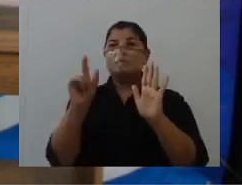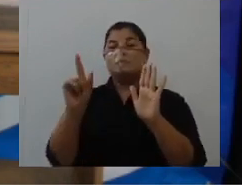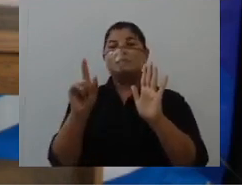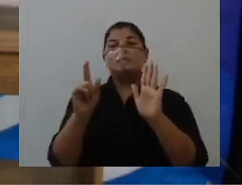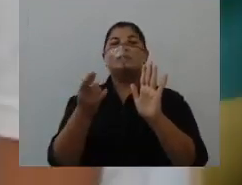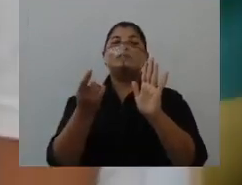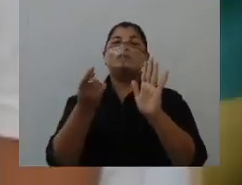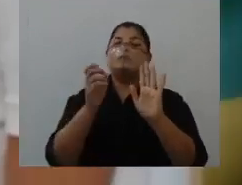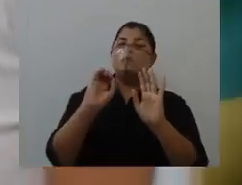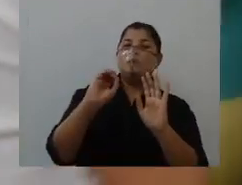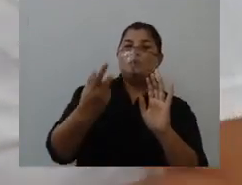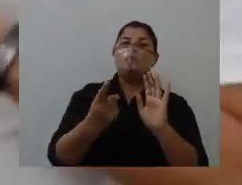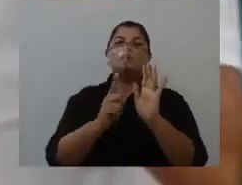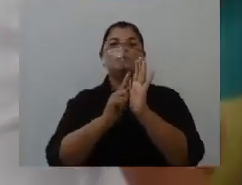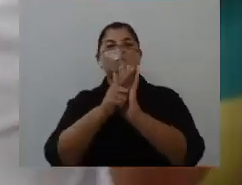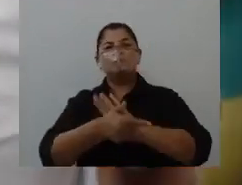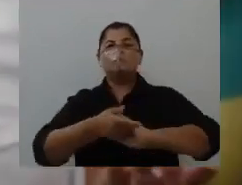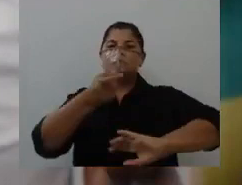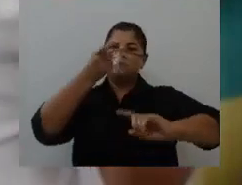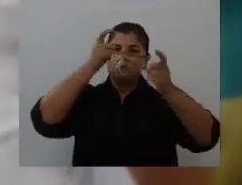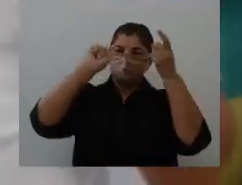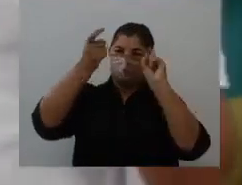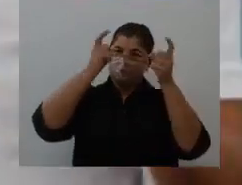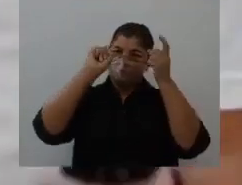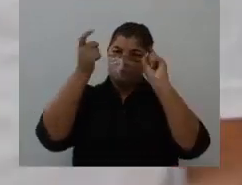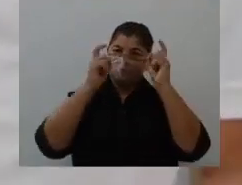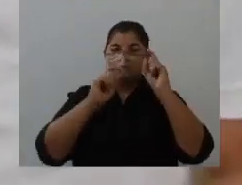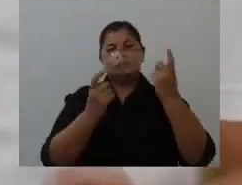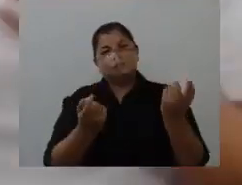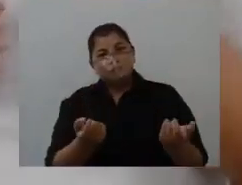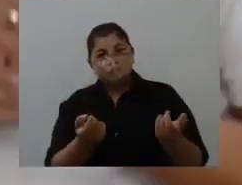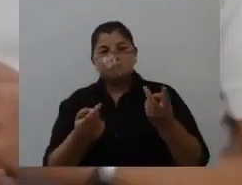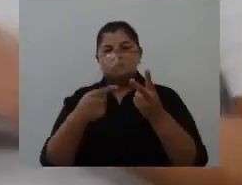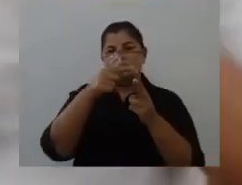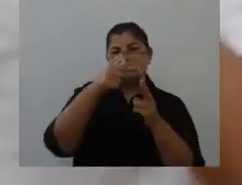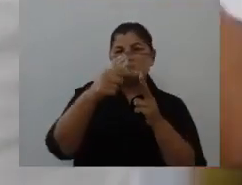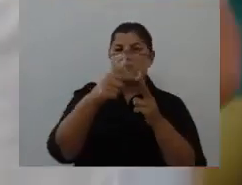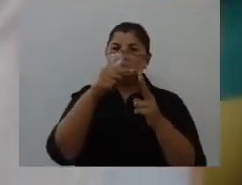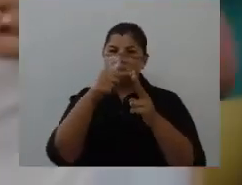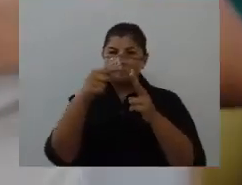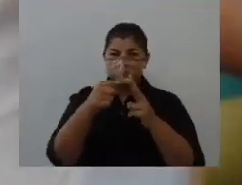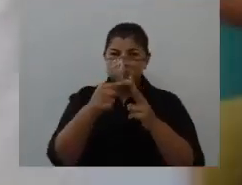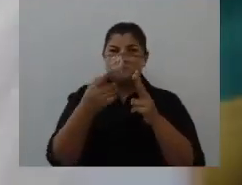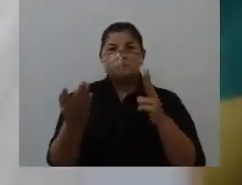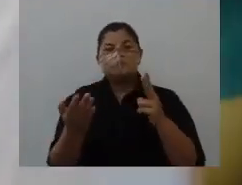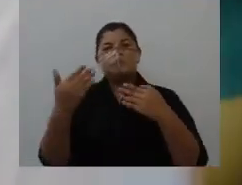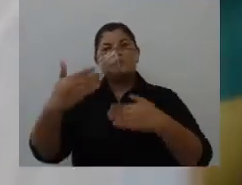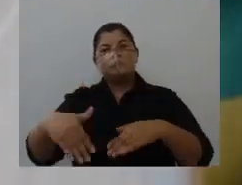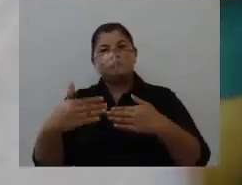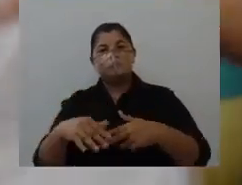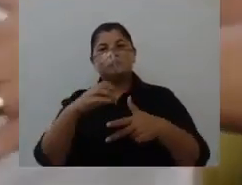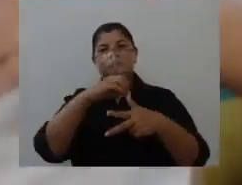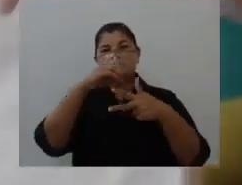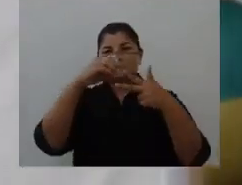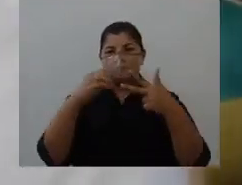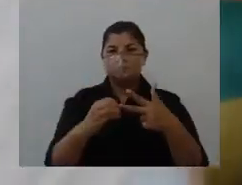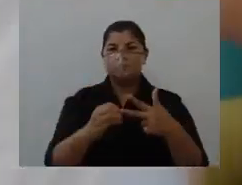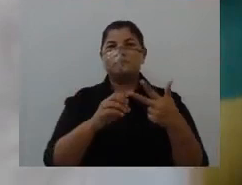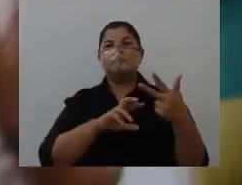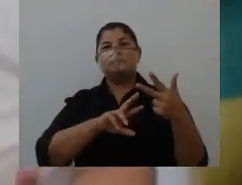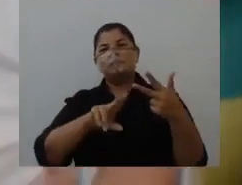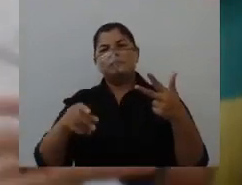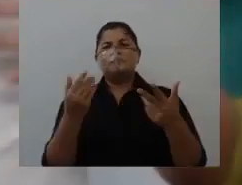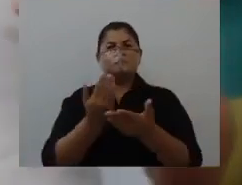de gêneros do discurso ou gêneros discursivos. Gente, vocês que vão fazer prova de Enem, vão fazer seriado, vocês que